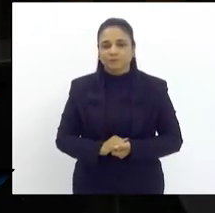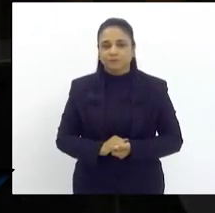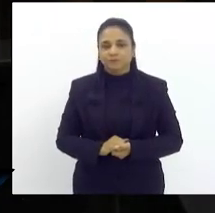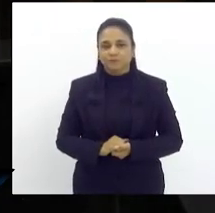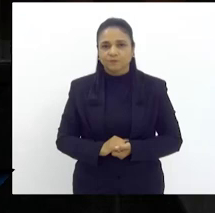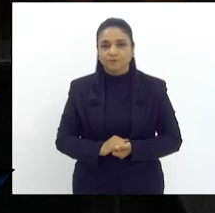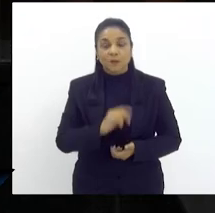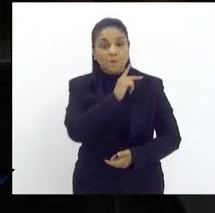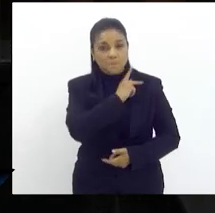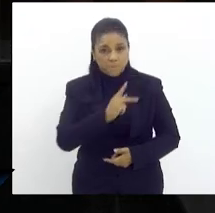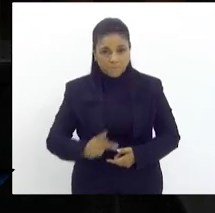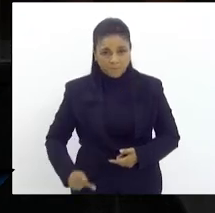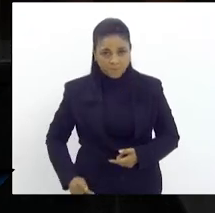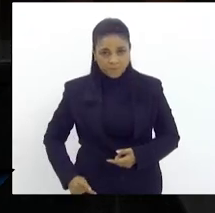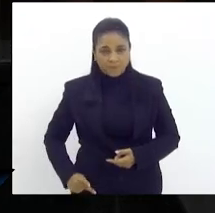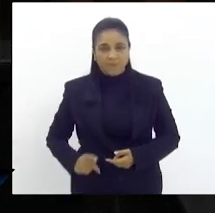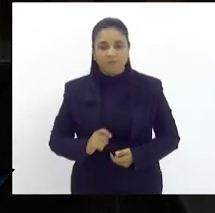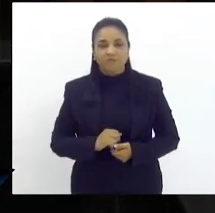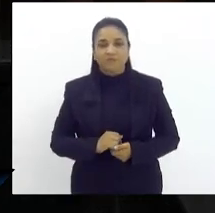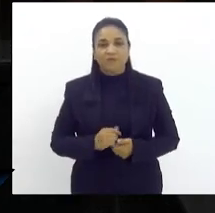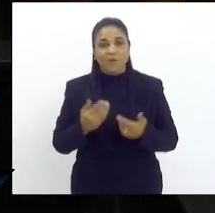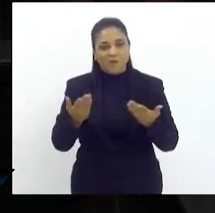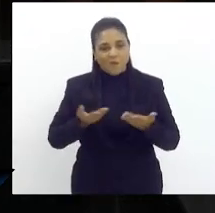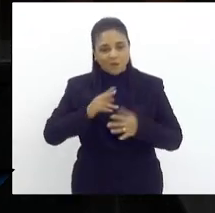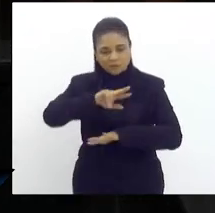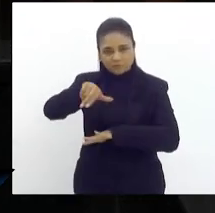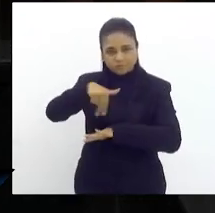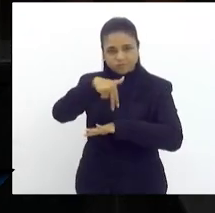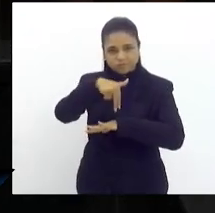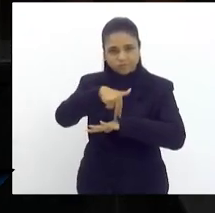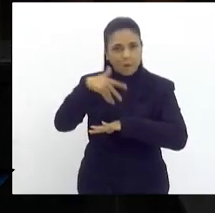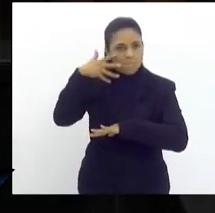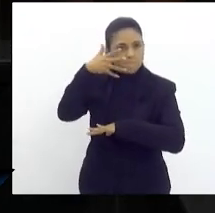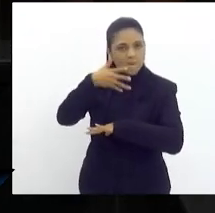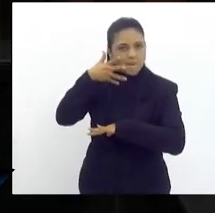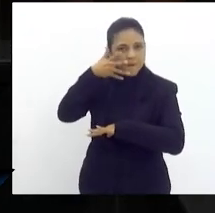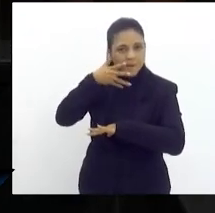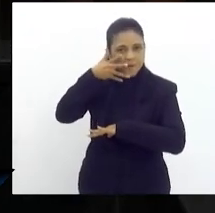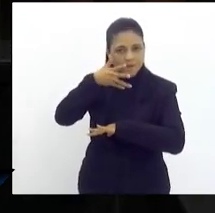Presidente eu venho hoje aqui essa Tribuna